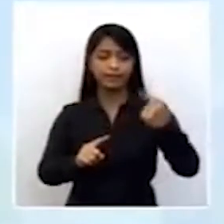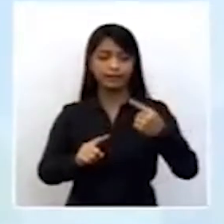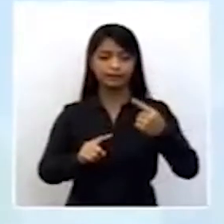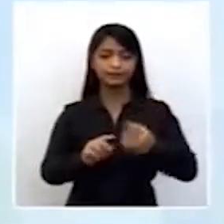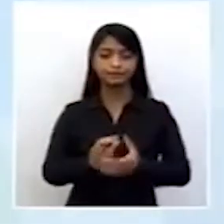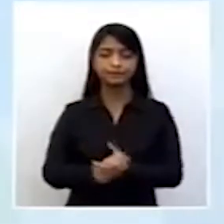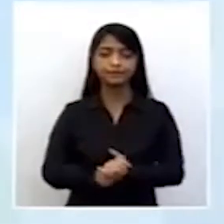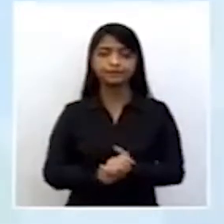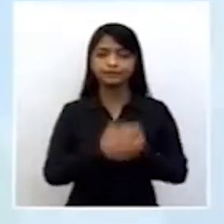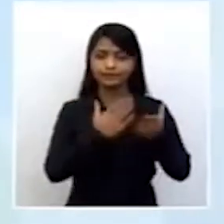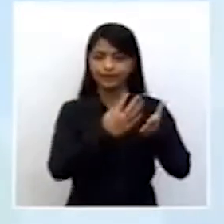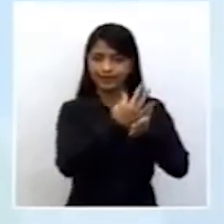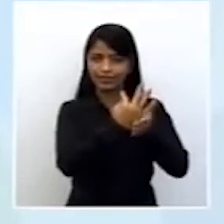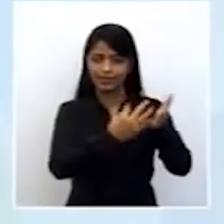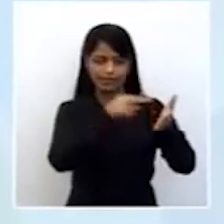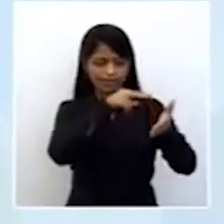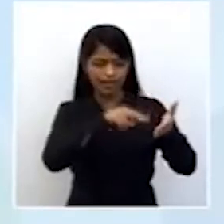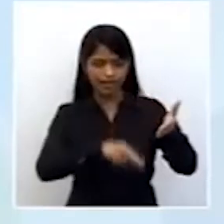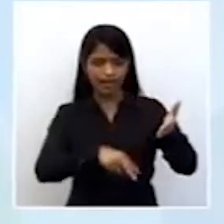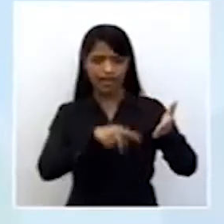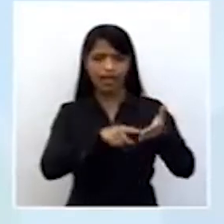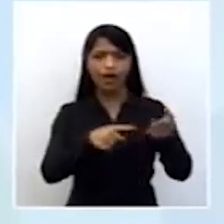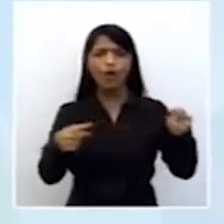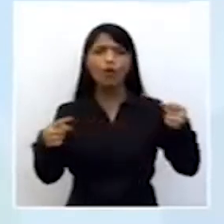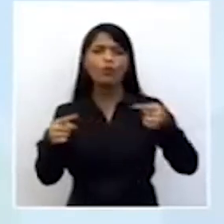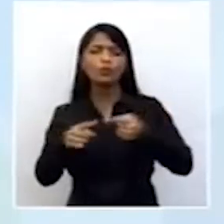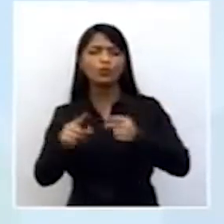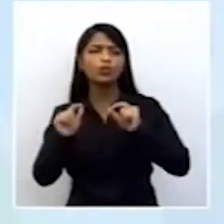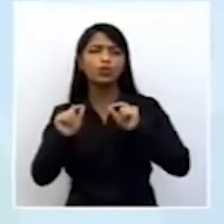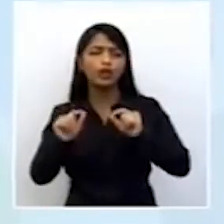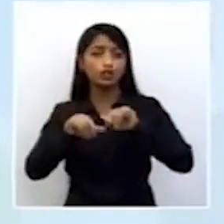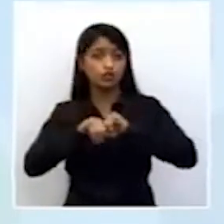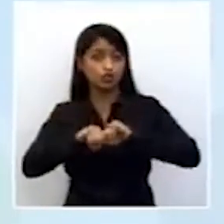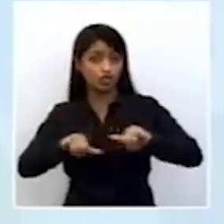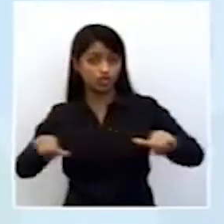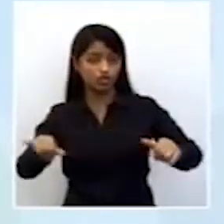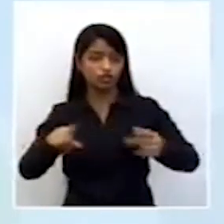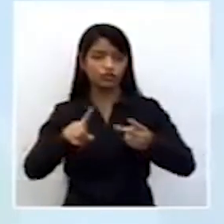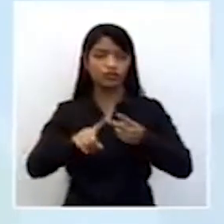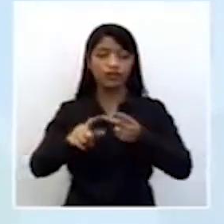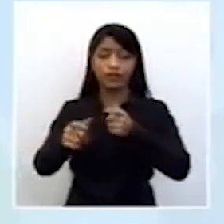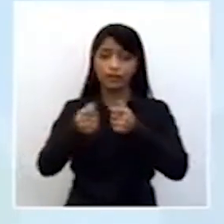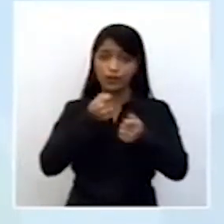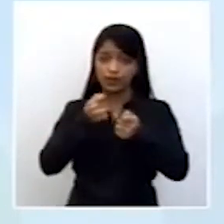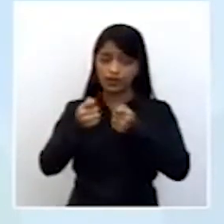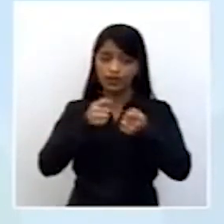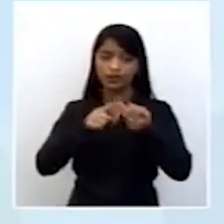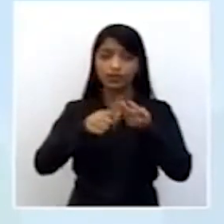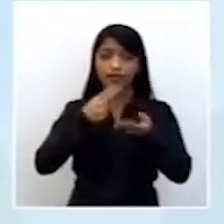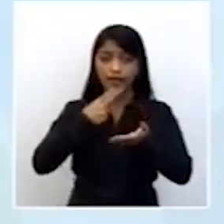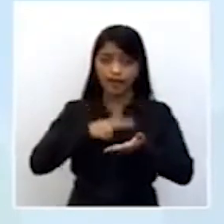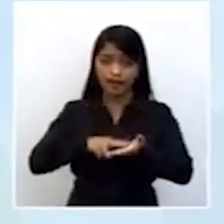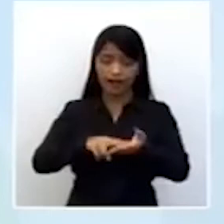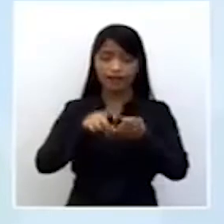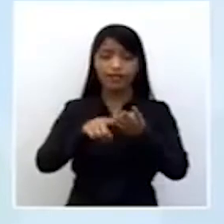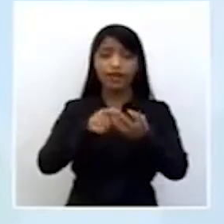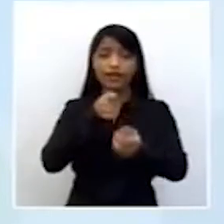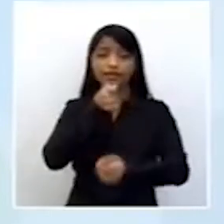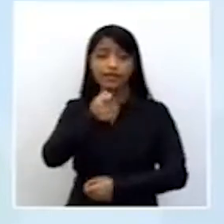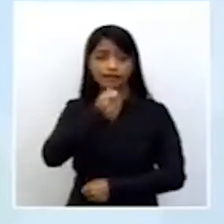texto que acabamos de ler é uma notícia, reportagem, carta ou